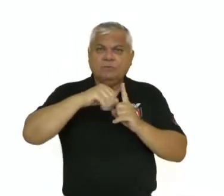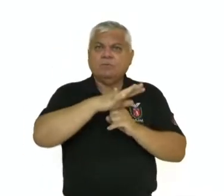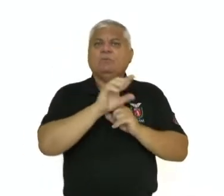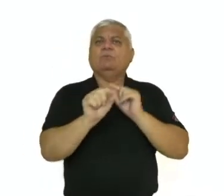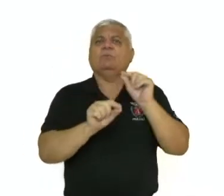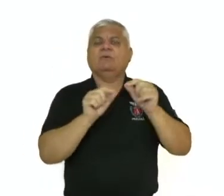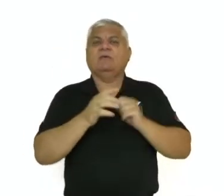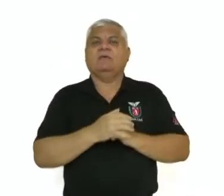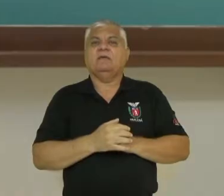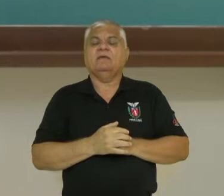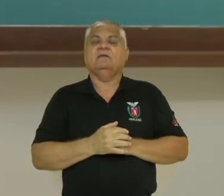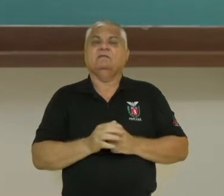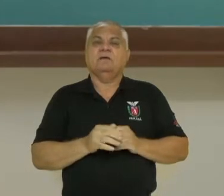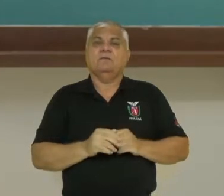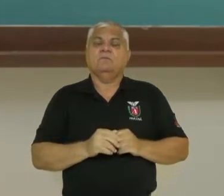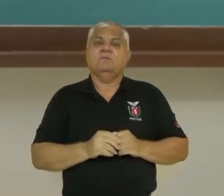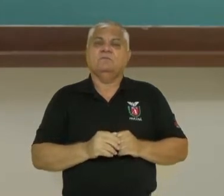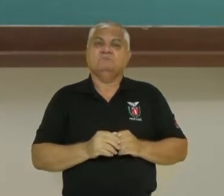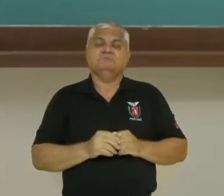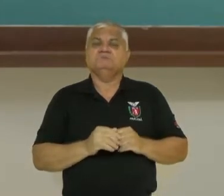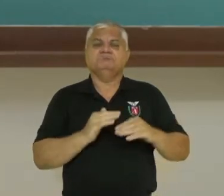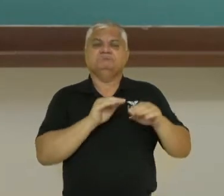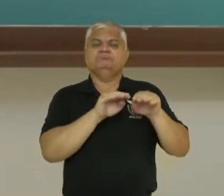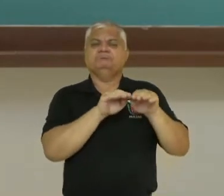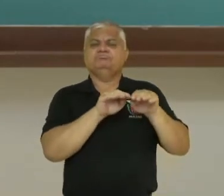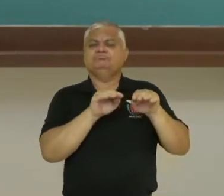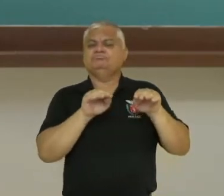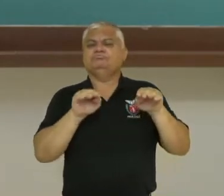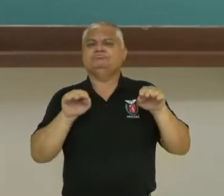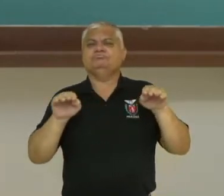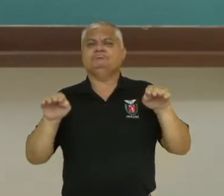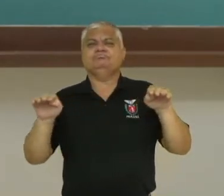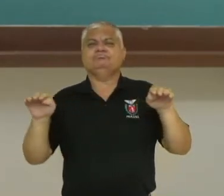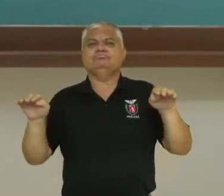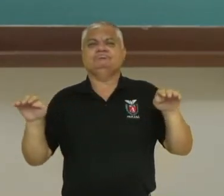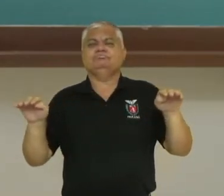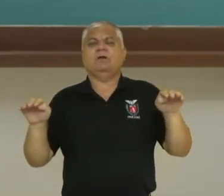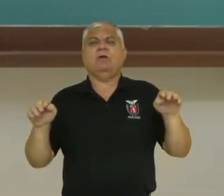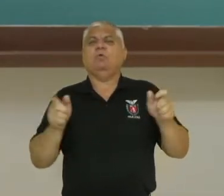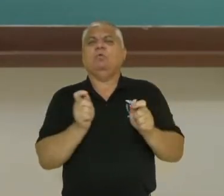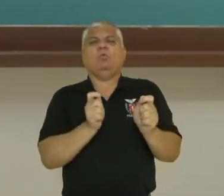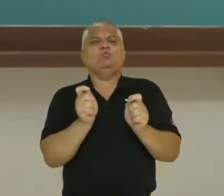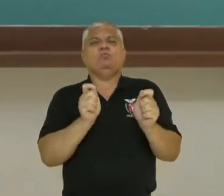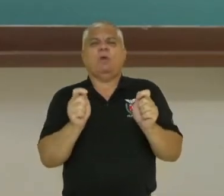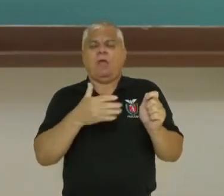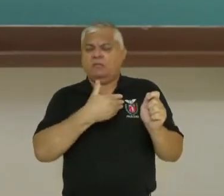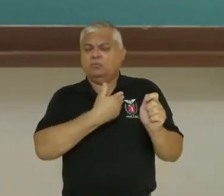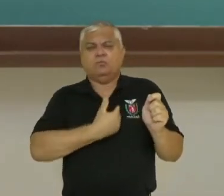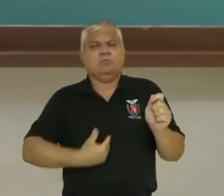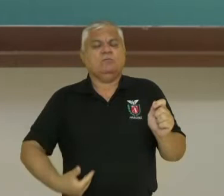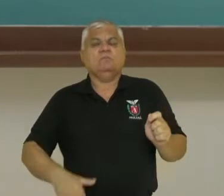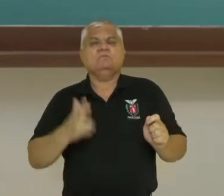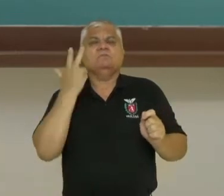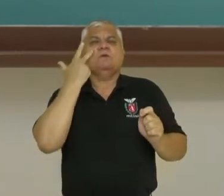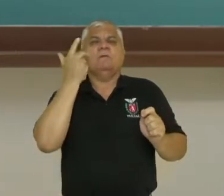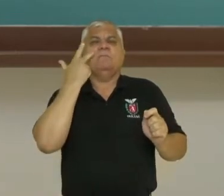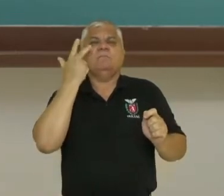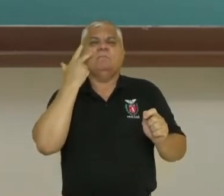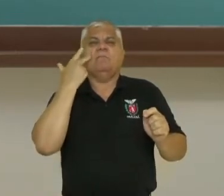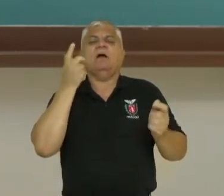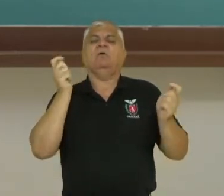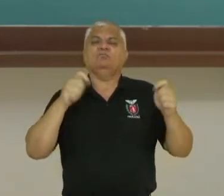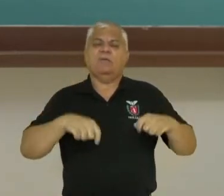é os preços estáveis, a sociedade tendo algo controlada pelo Estado, sempre vai ter acesso